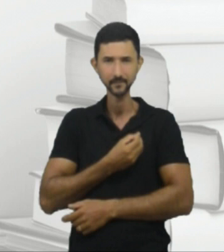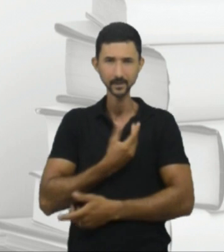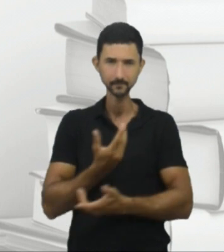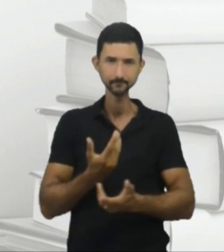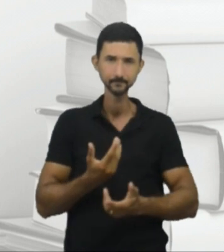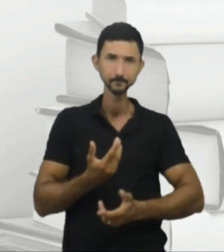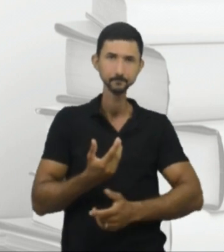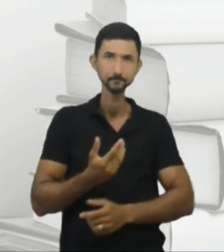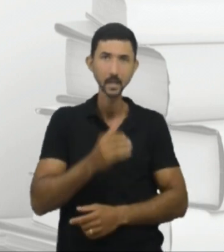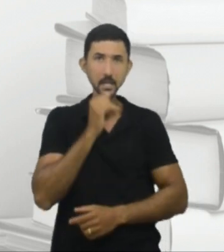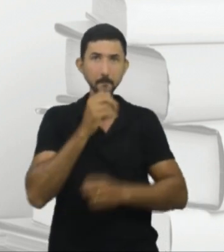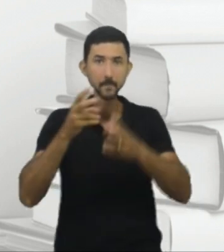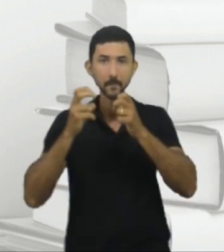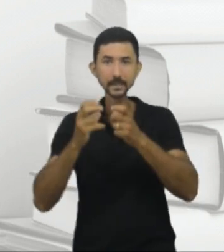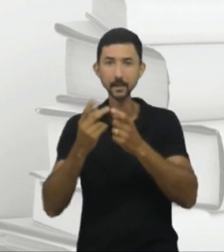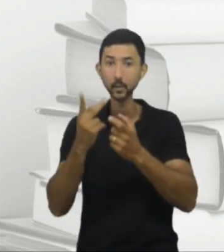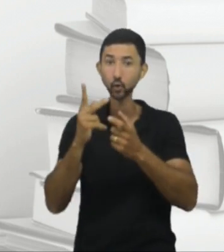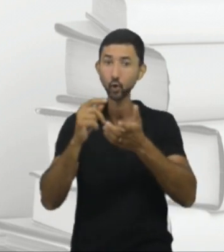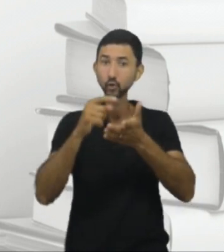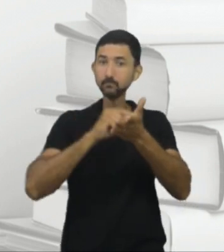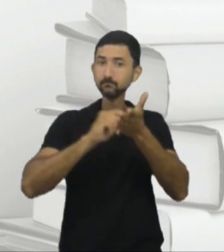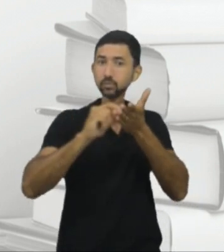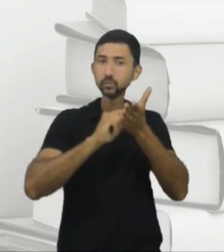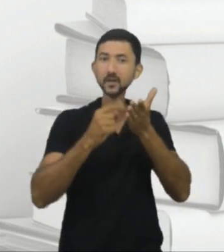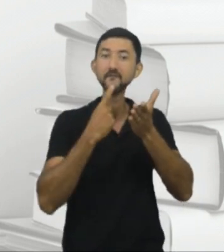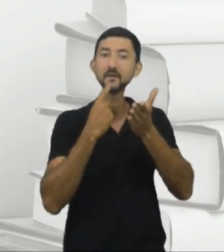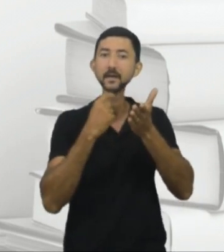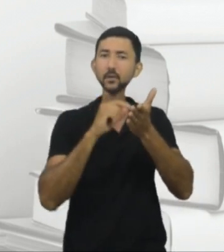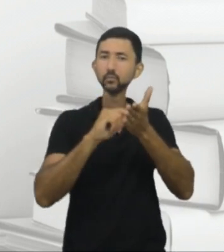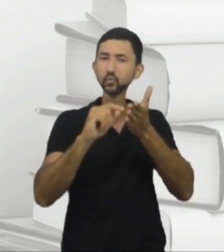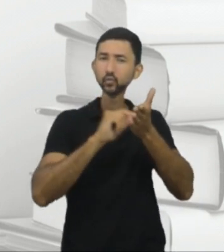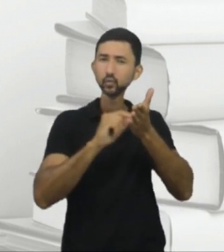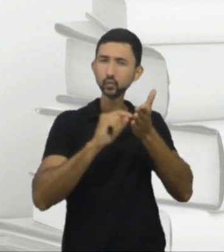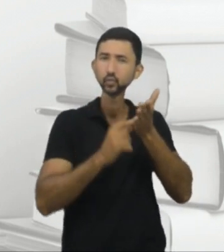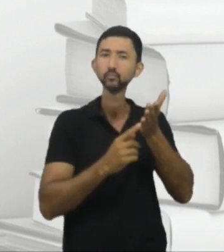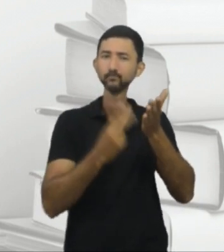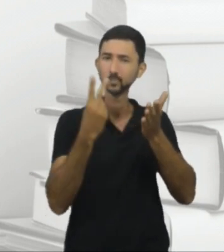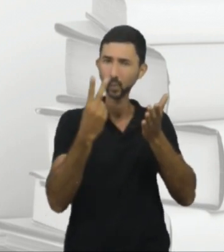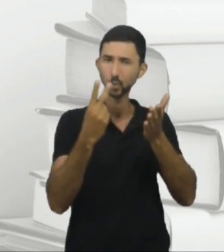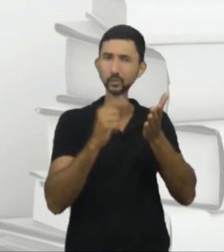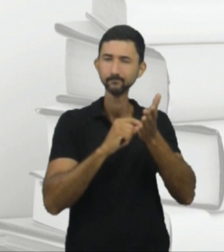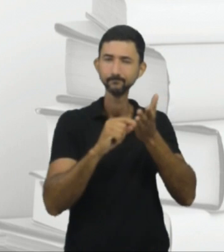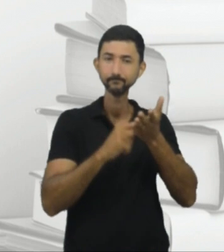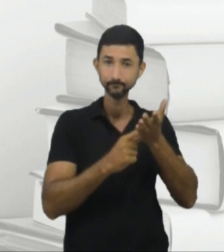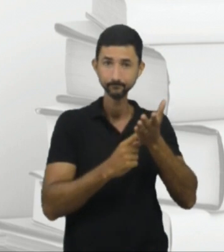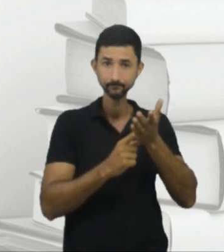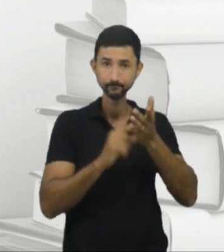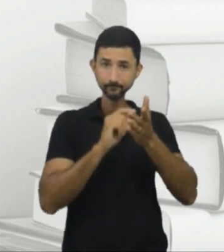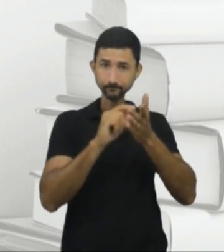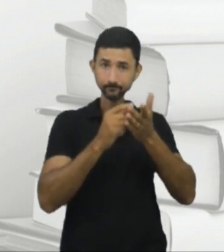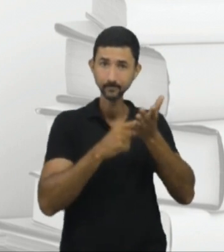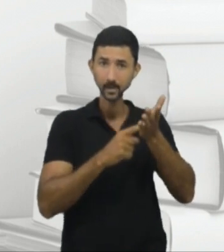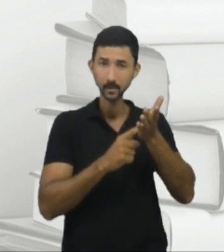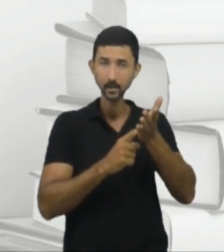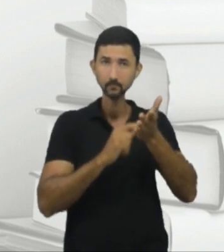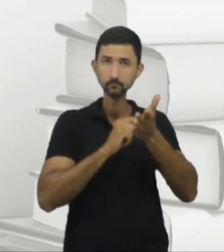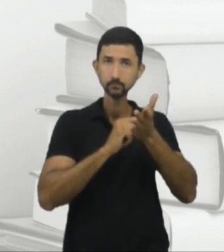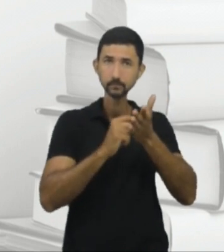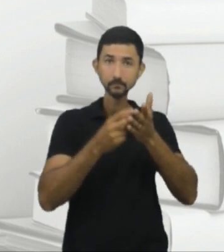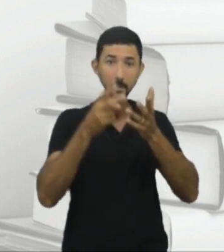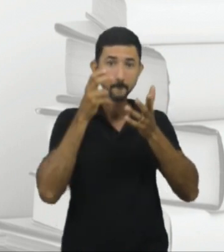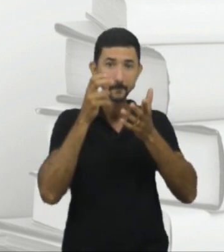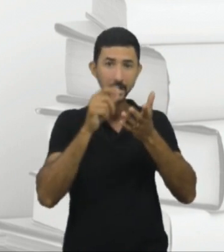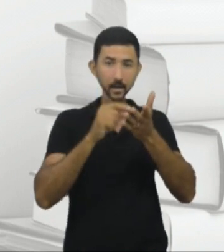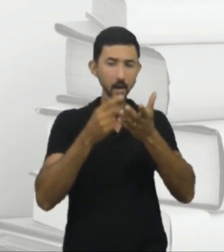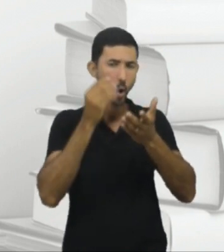que eu deixei aqui, ó, dois elementos destacadinhos para você. Esses elementos aqui, ó, se você